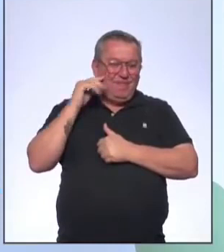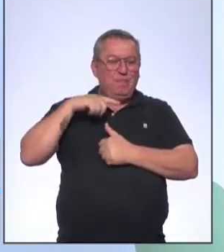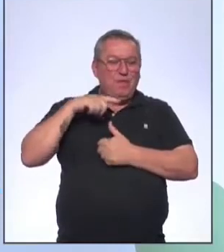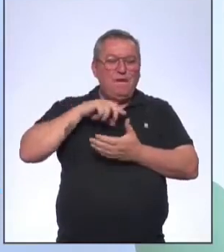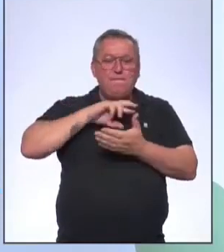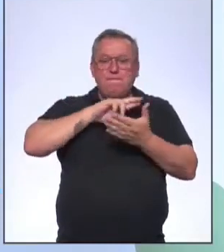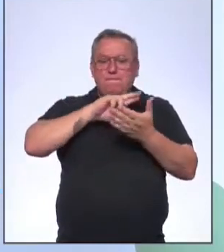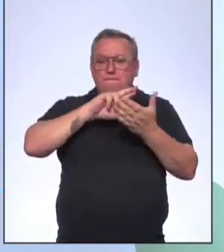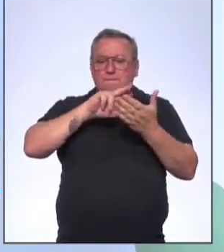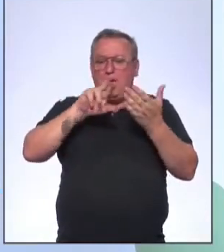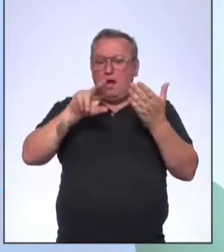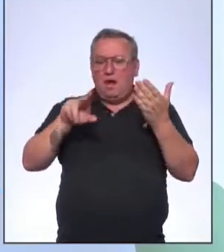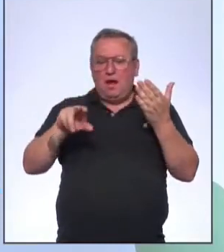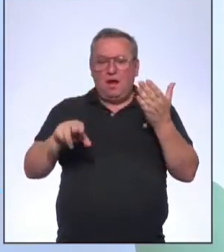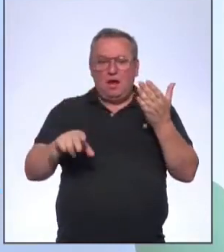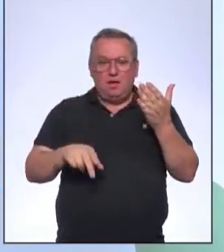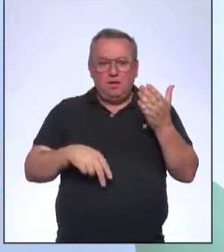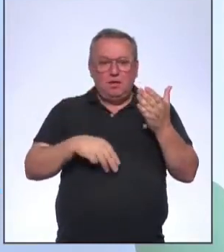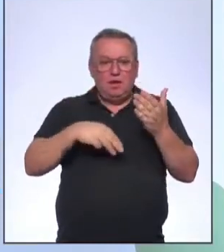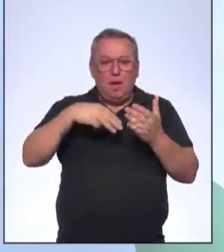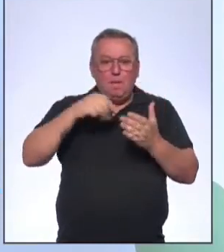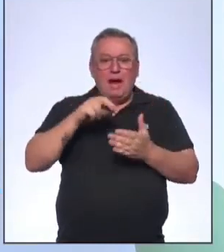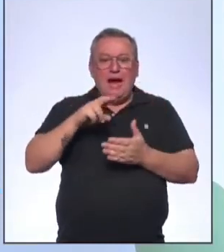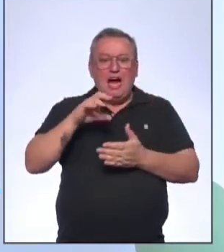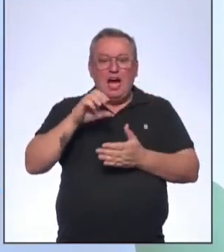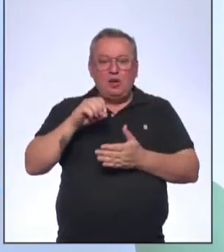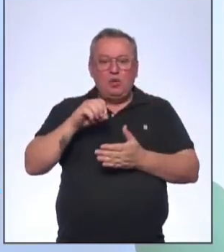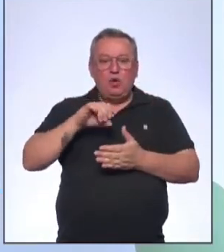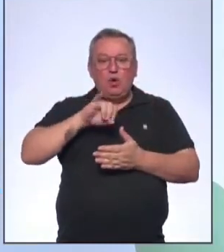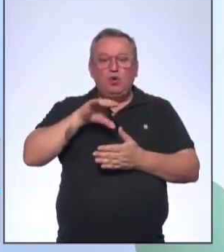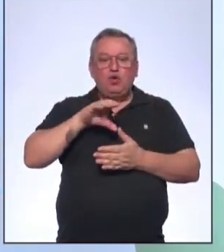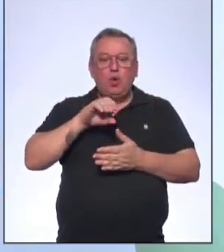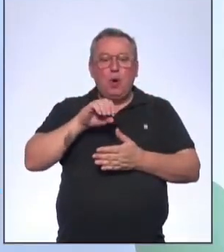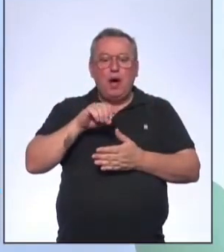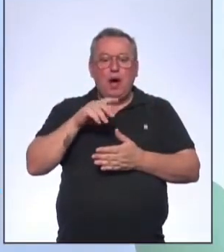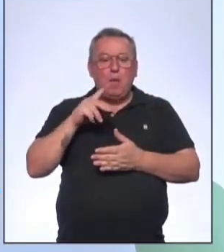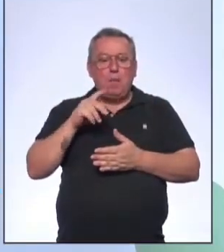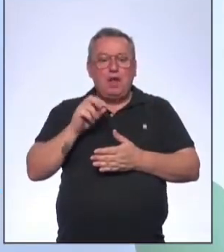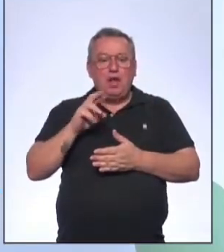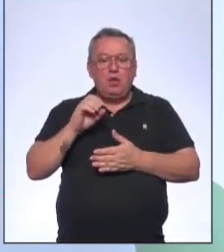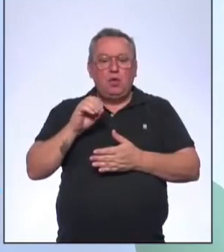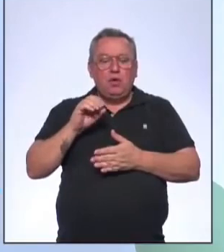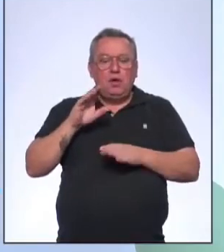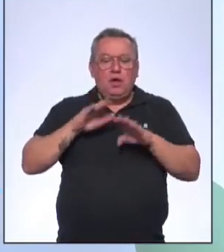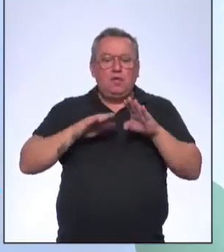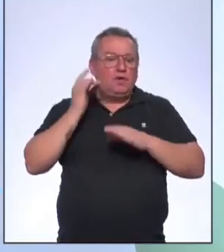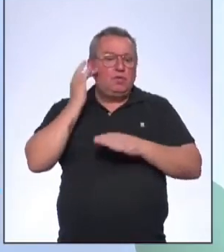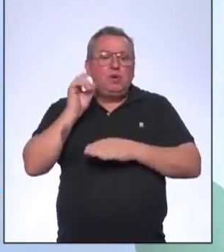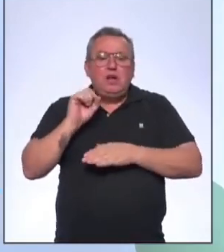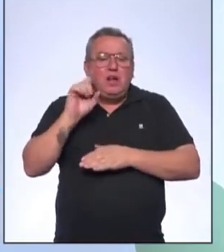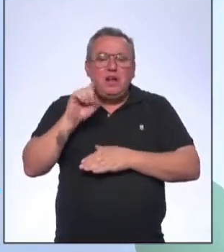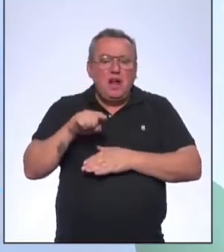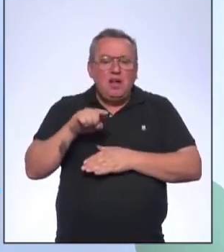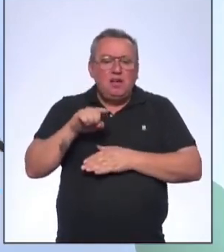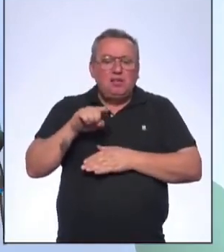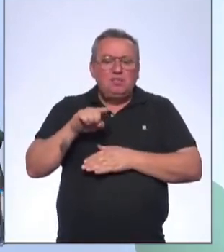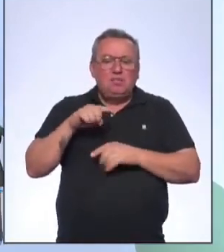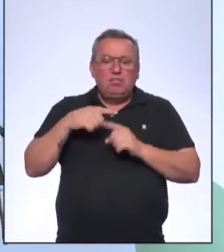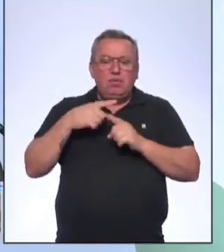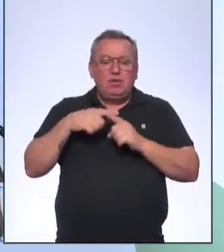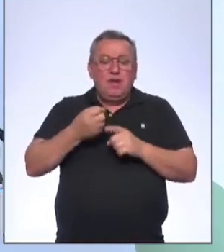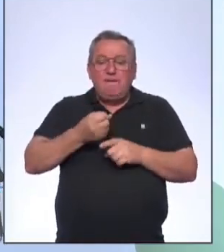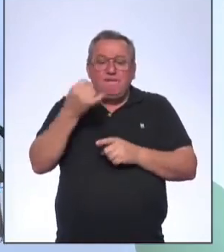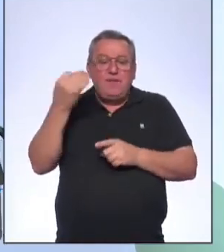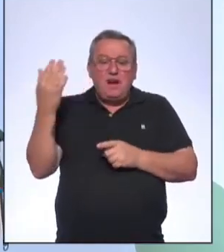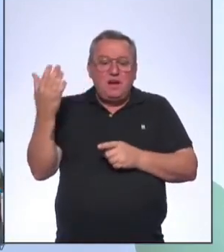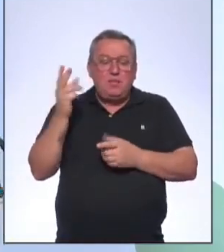Anas, vários Mários, vários Joãos, vários Pedros, né? E às vezes a gente não sabe quem são essas pessoas, e até quando a gente fala